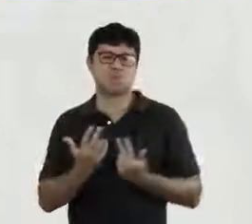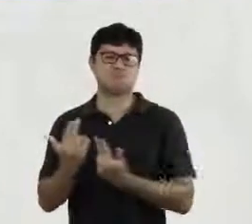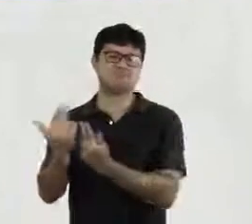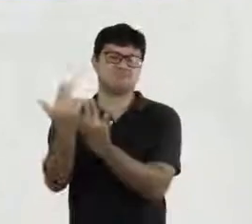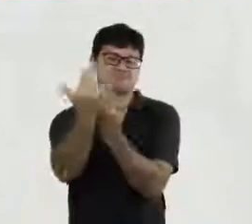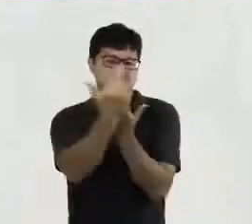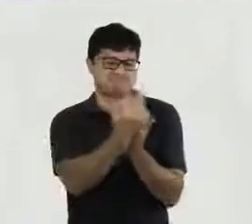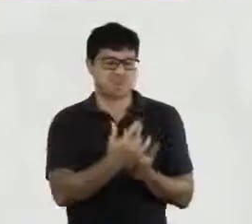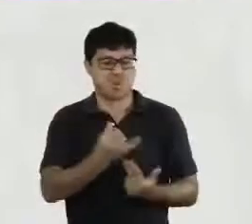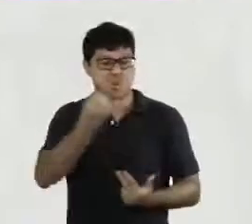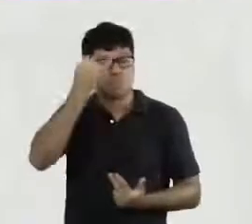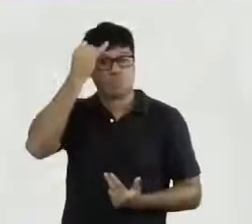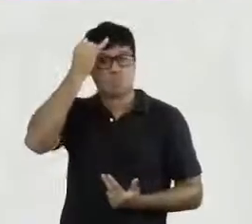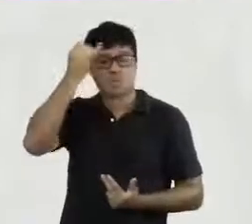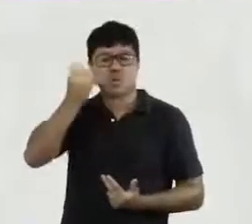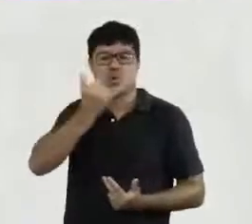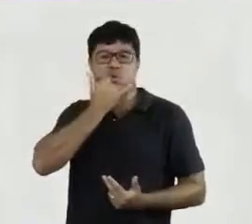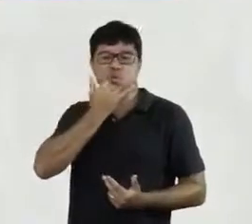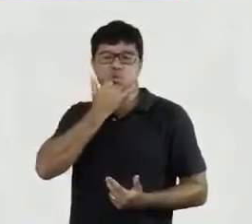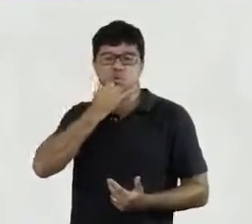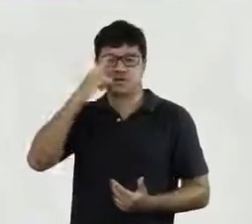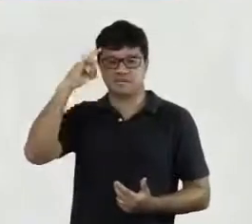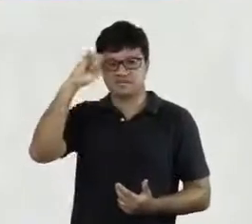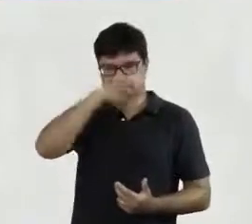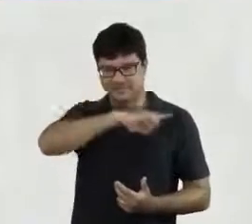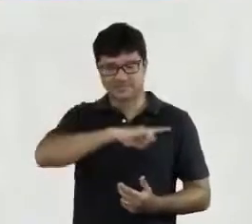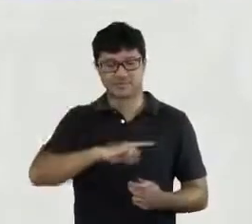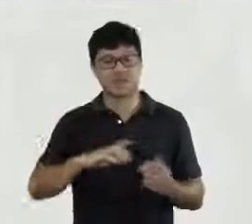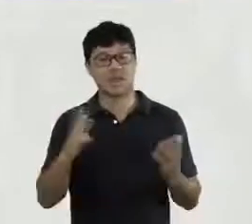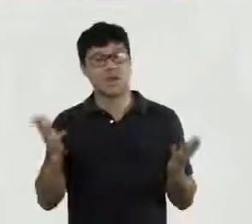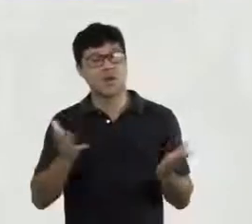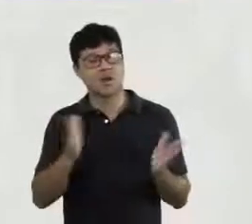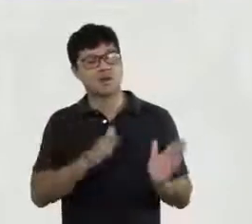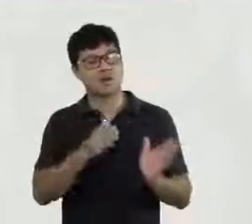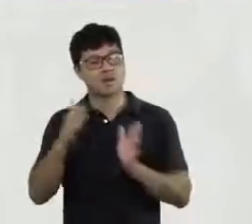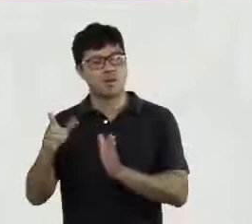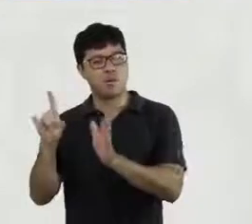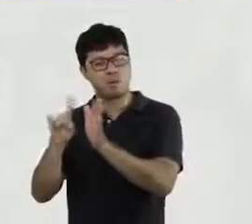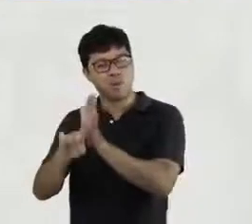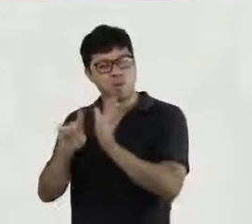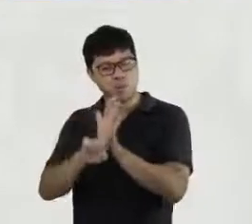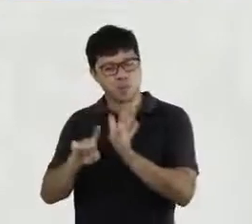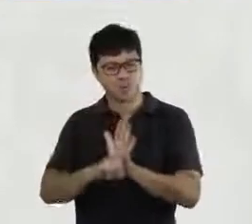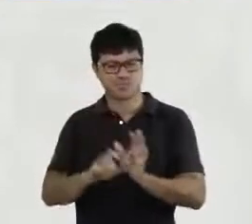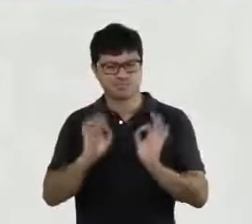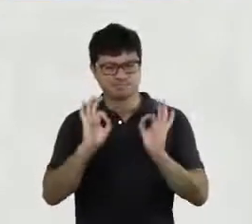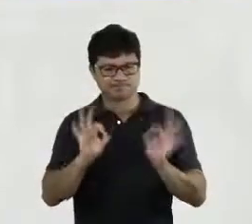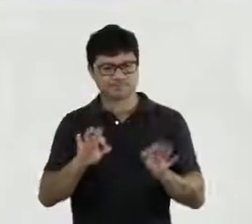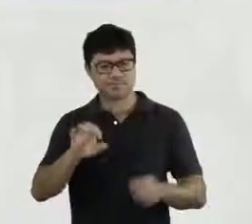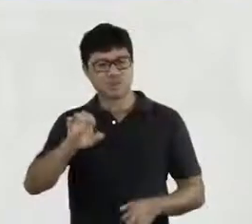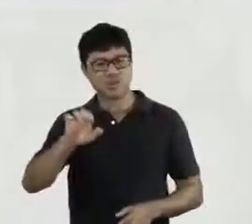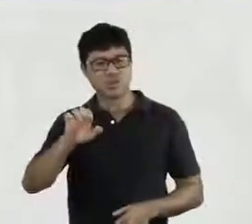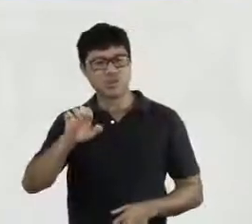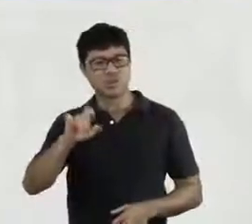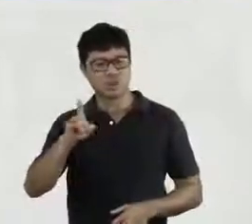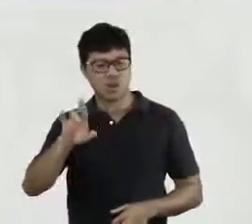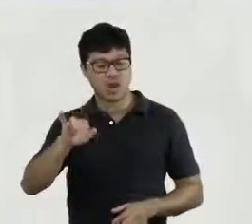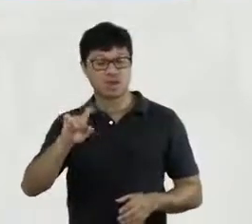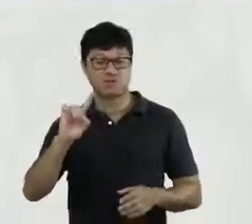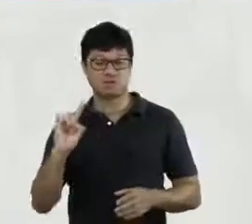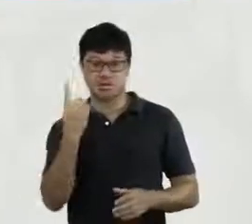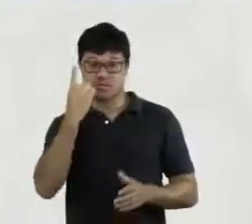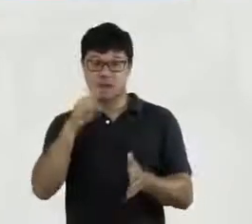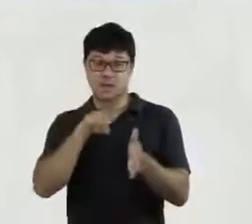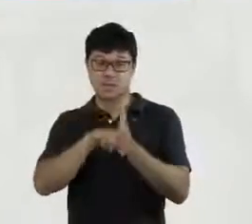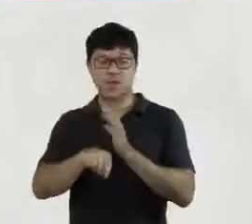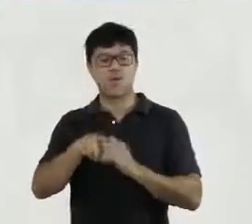como evitar, né? Vamos passar então às perguntas, professor Eduardo. A primeira é